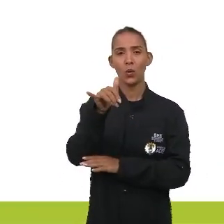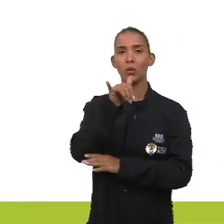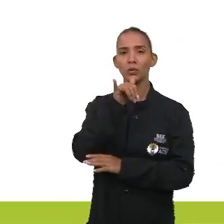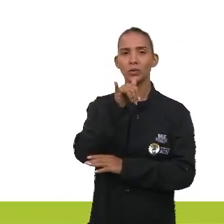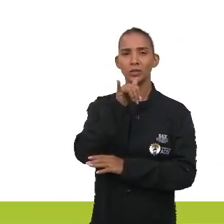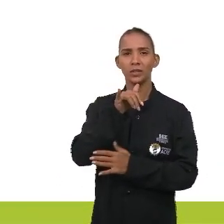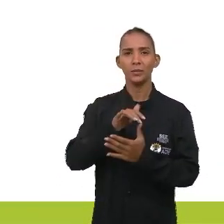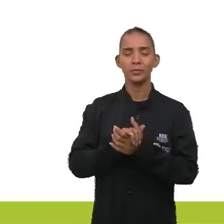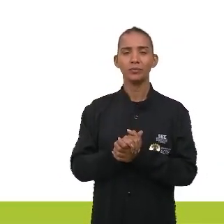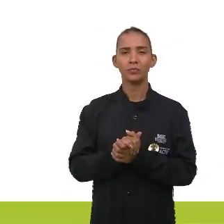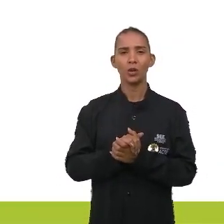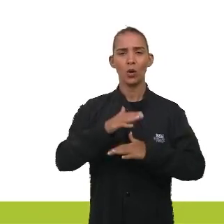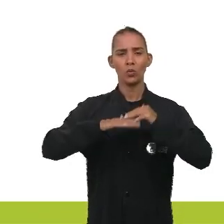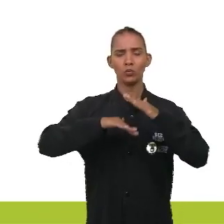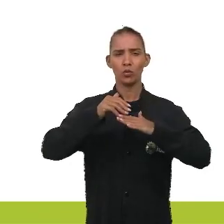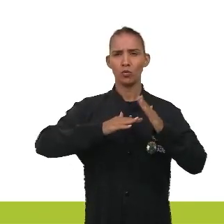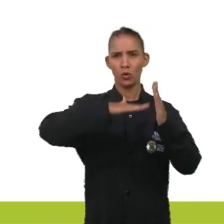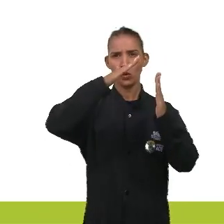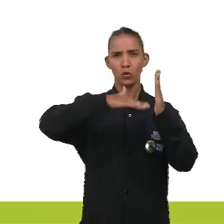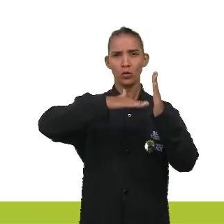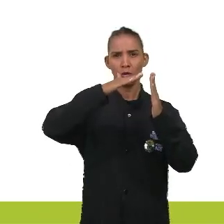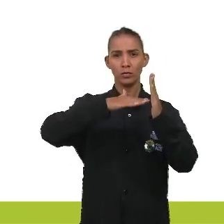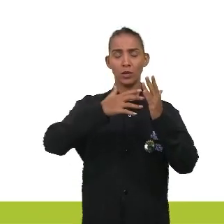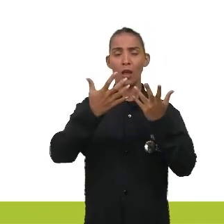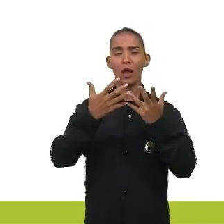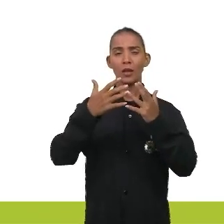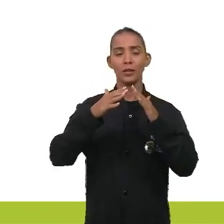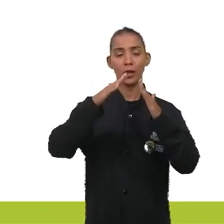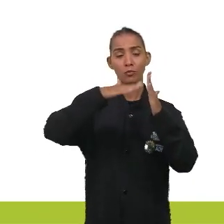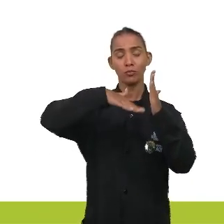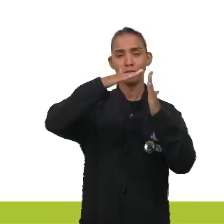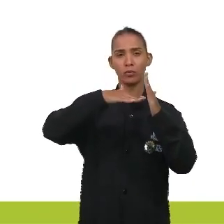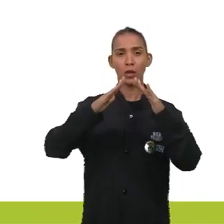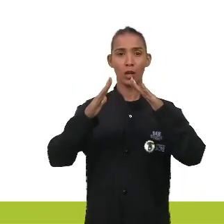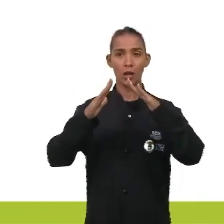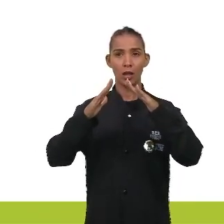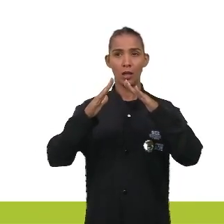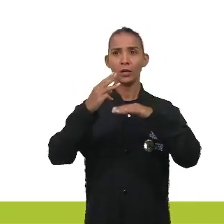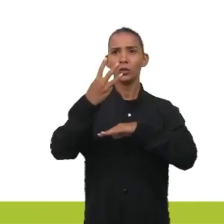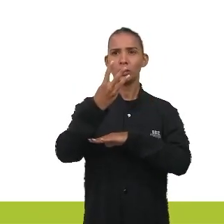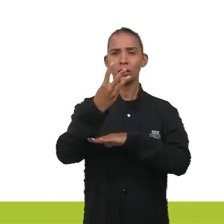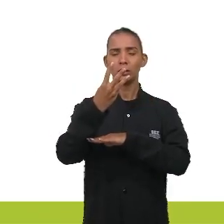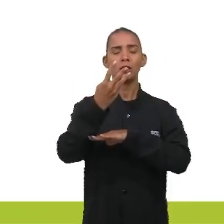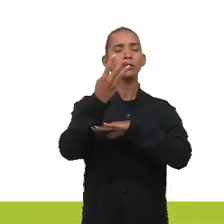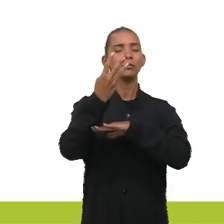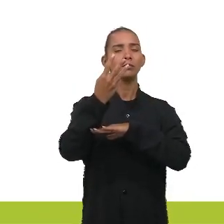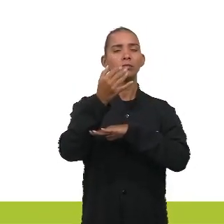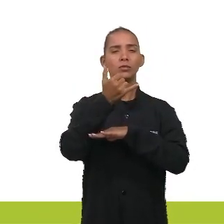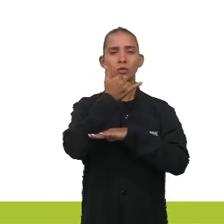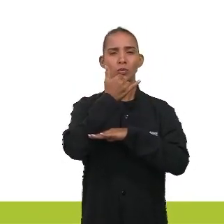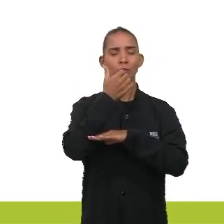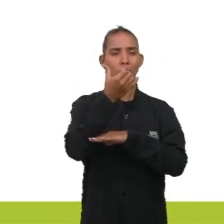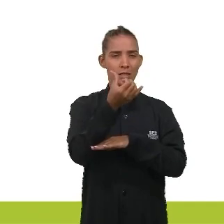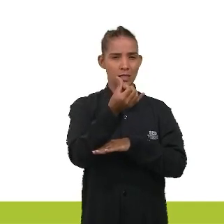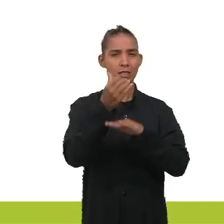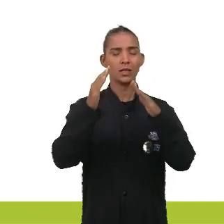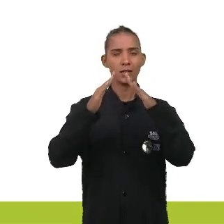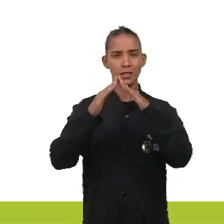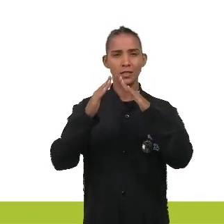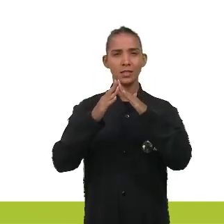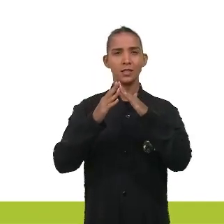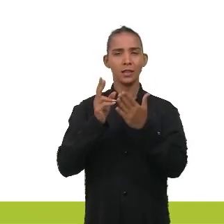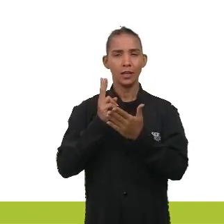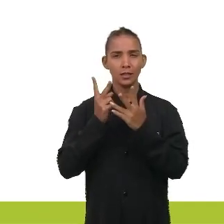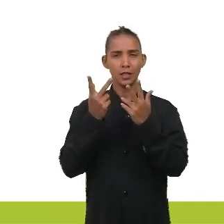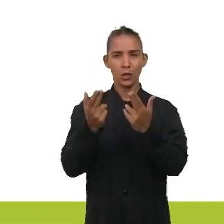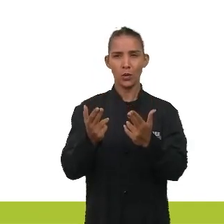Um pintor pretende pintar 6 casas idênticas, sabendo que ele dispõe de 3